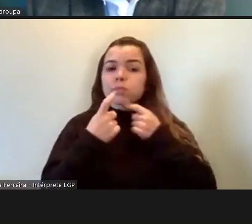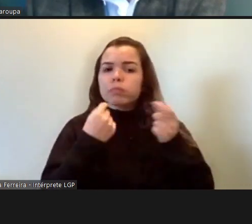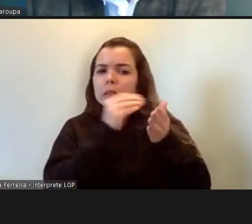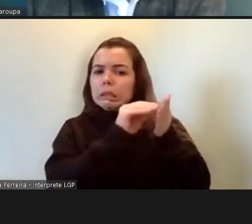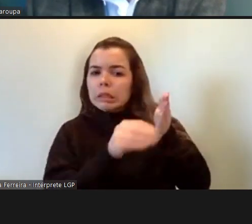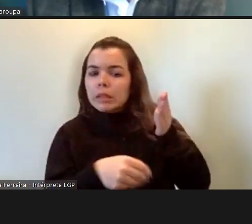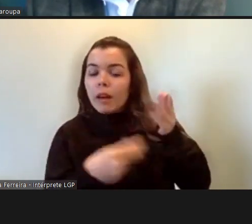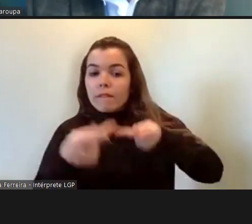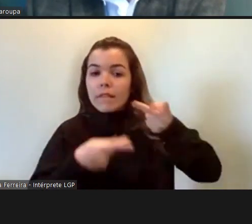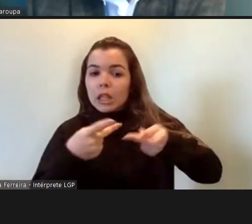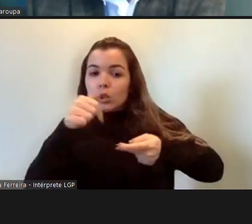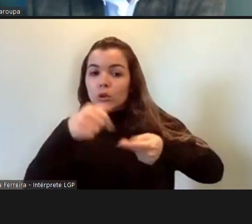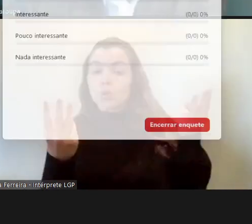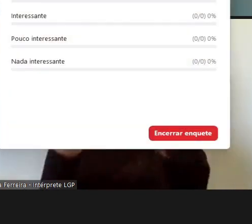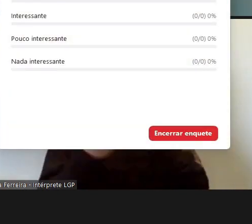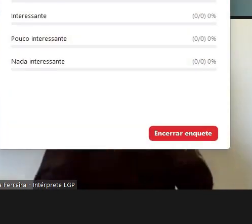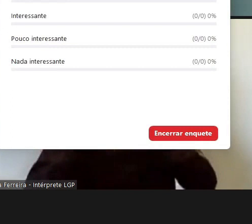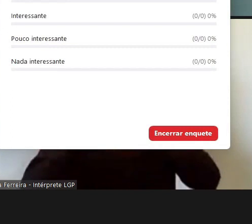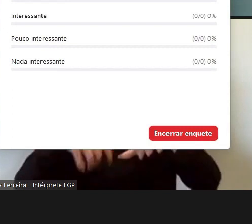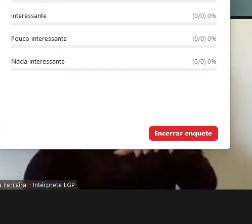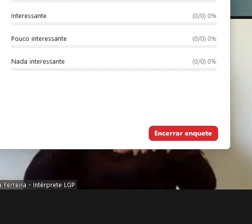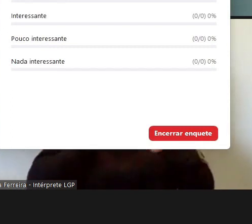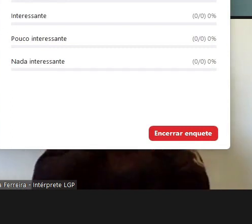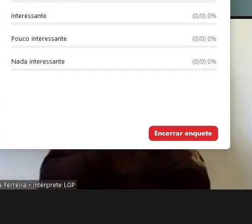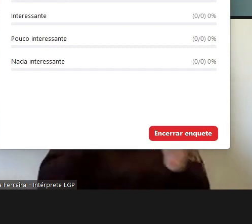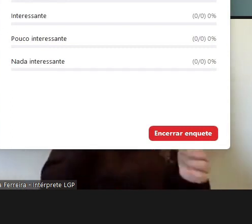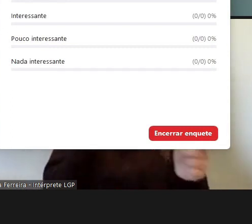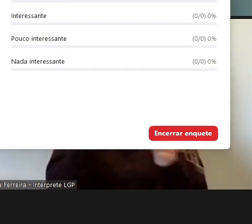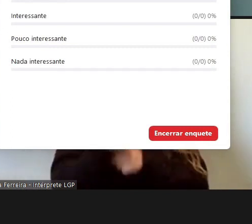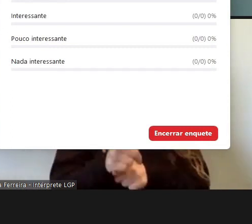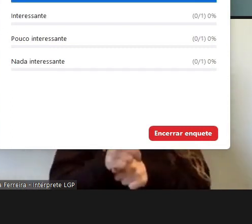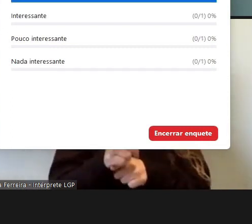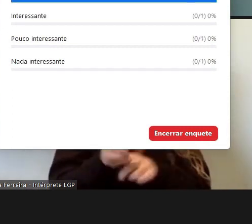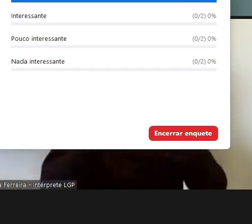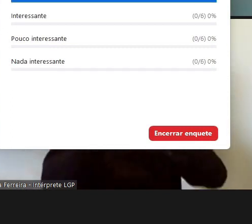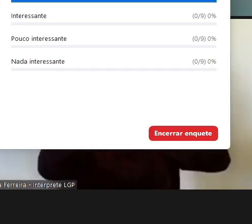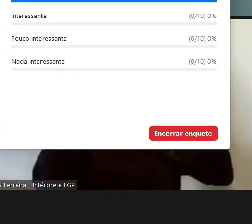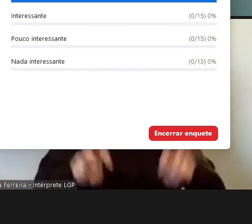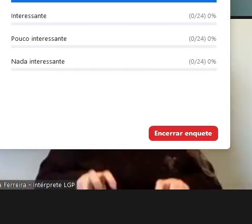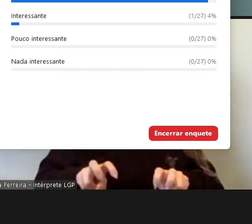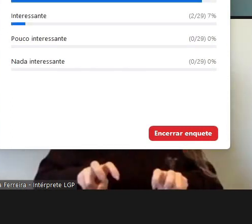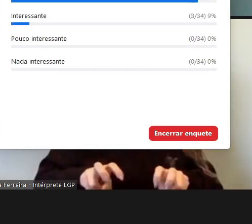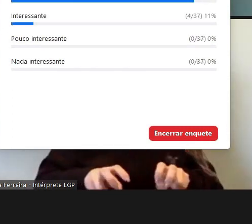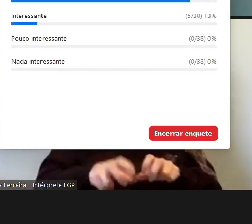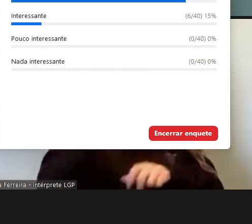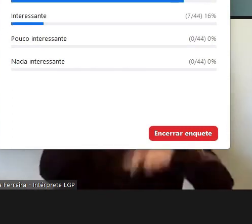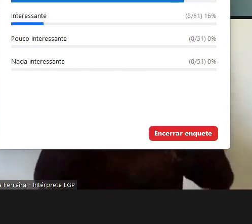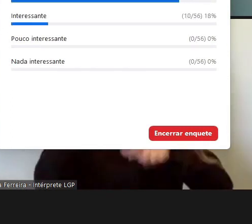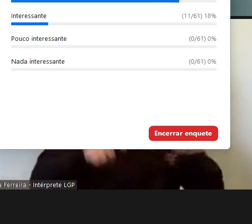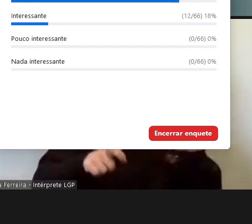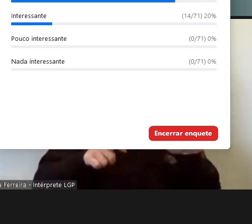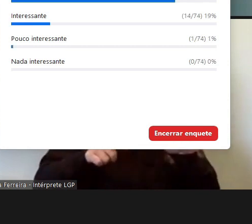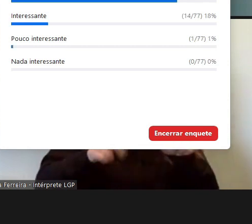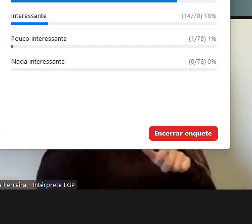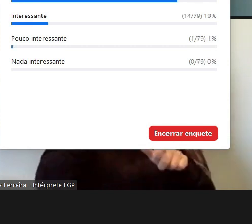conferência. Informamos que apenas será enviado um certificado de formação aos participantes que tenham assistido ao webinar na íntegra